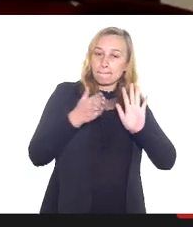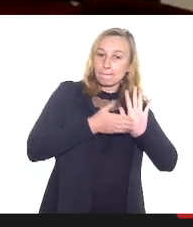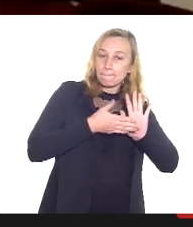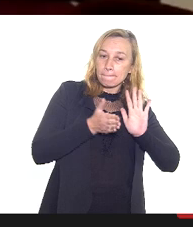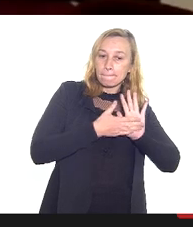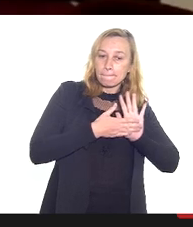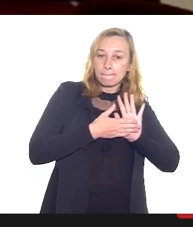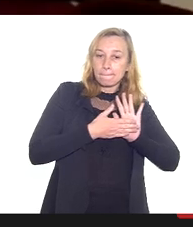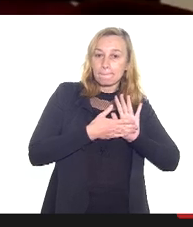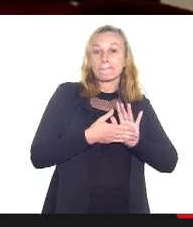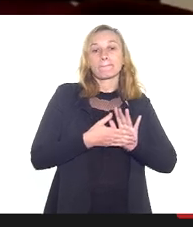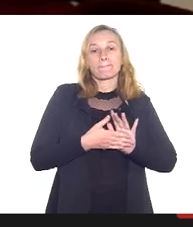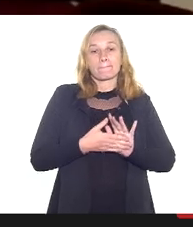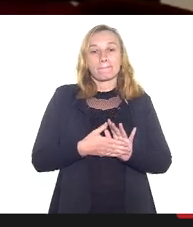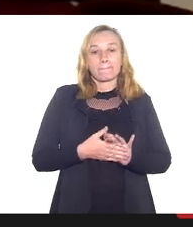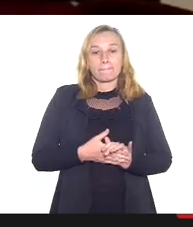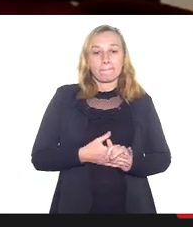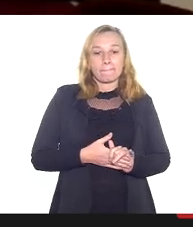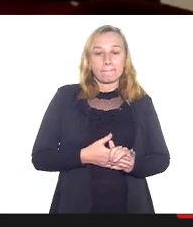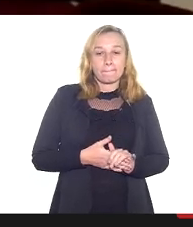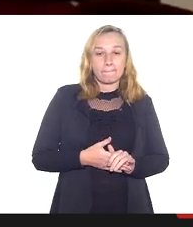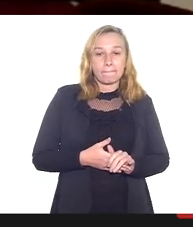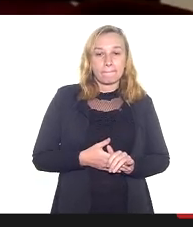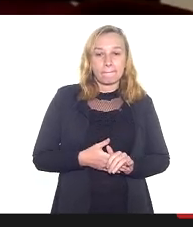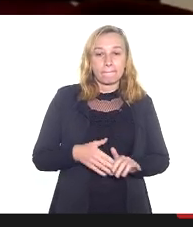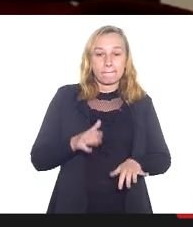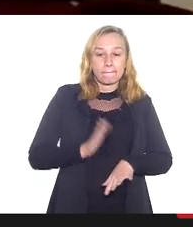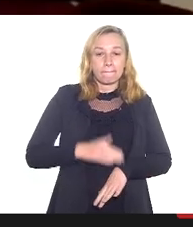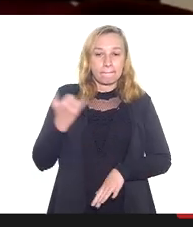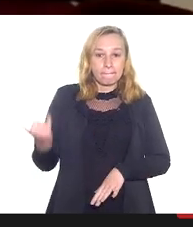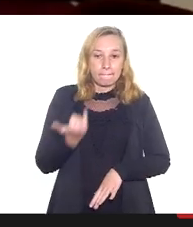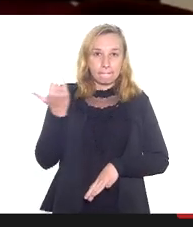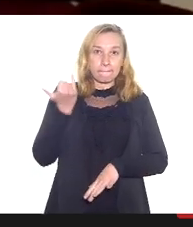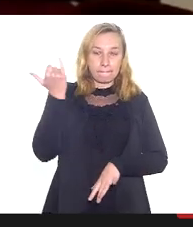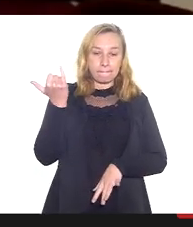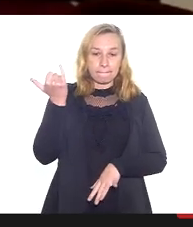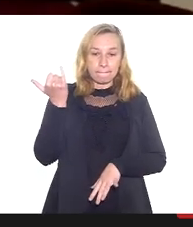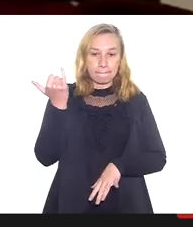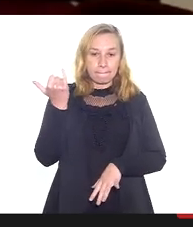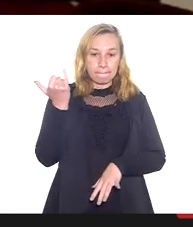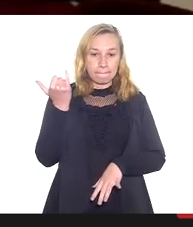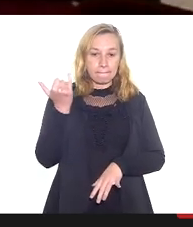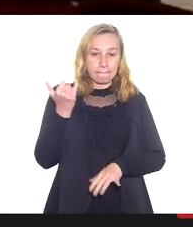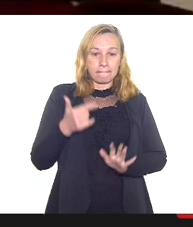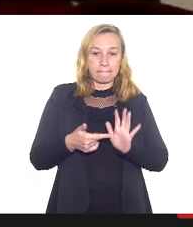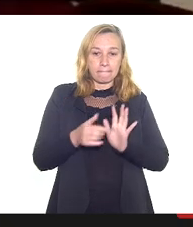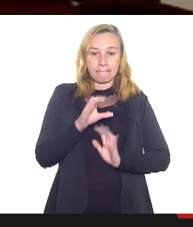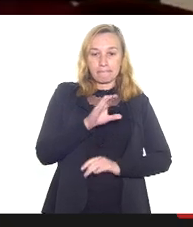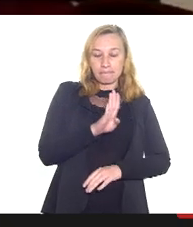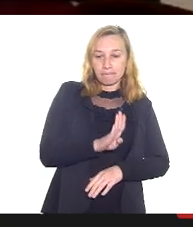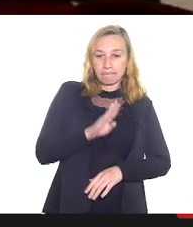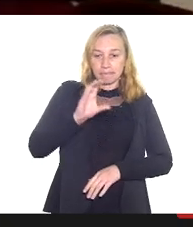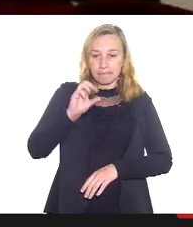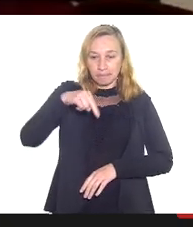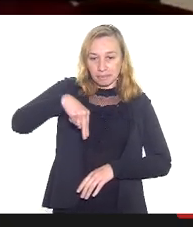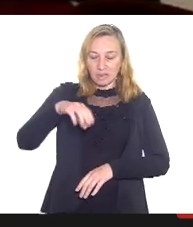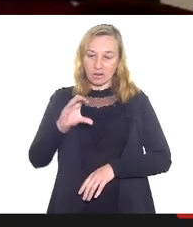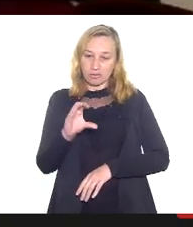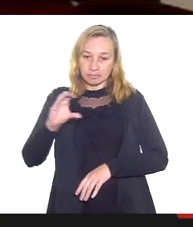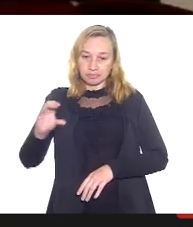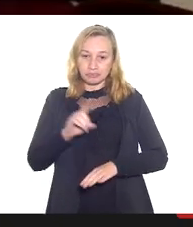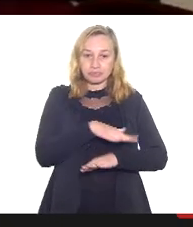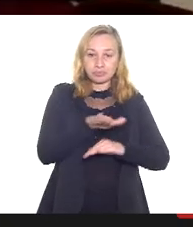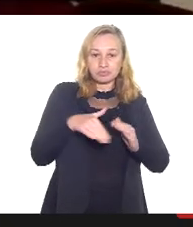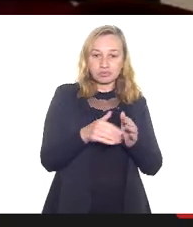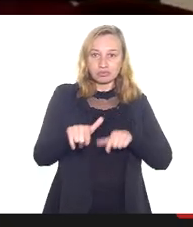aí. E o mais importante aí, trazendo para a BNCC, de todo esse trabalho que a gente abriu na